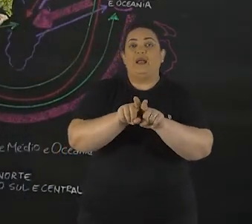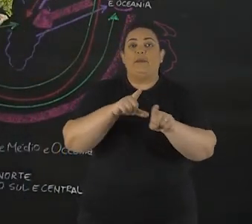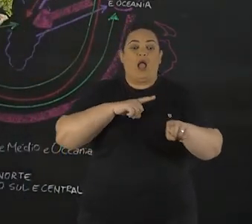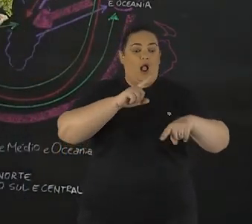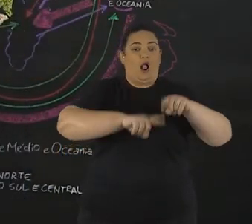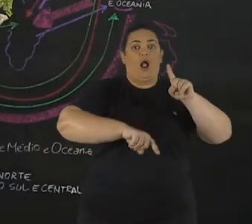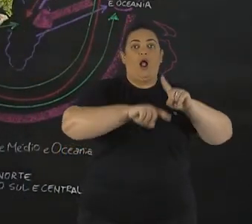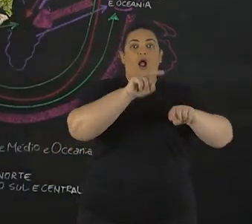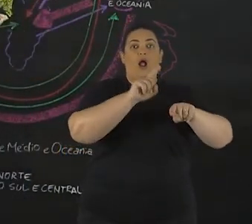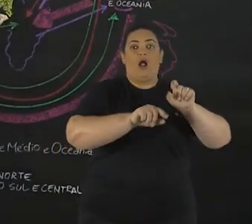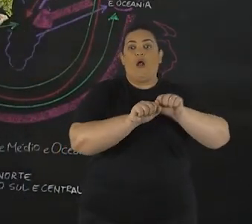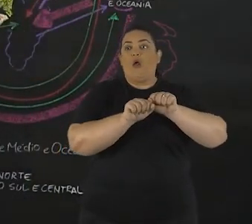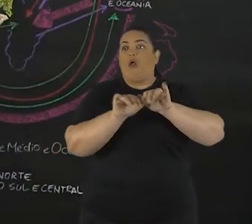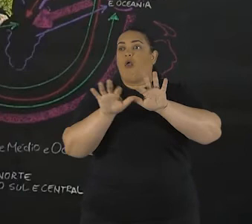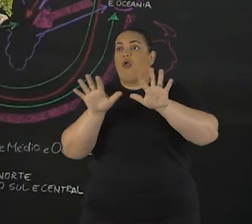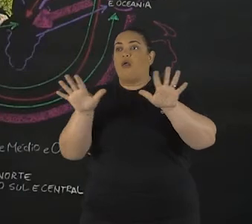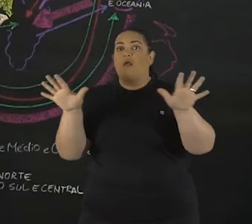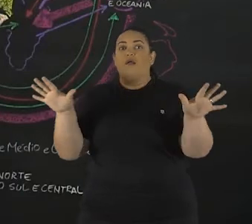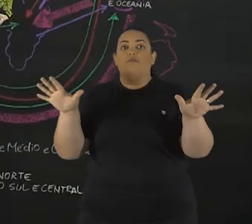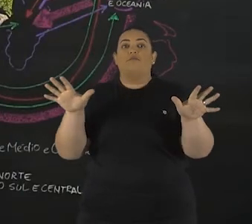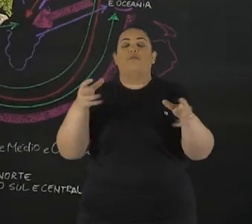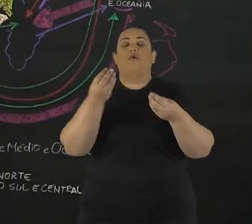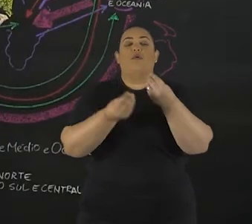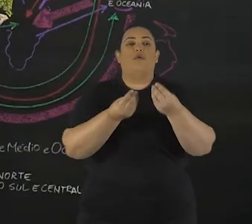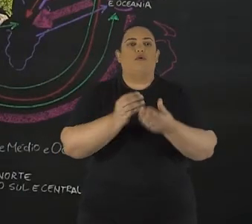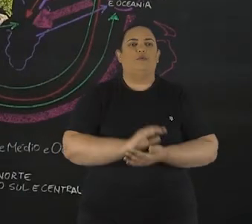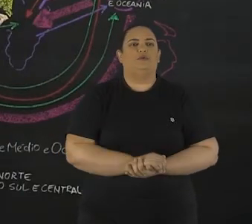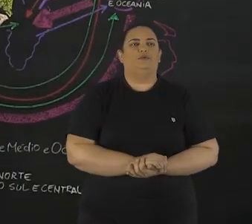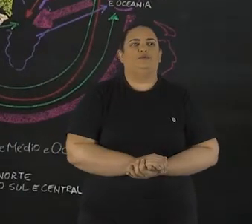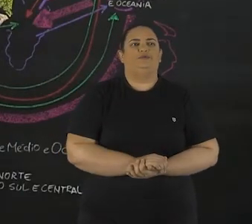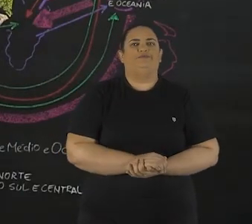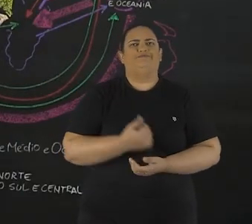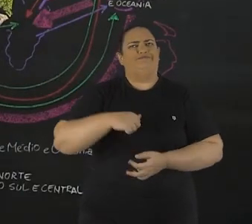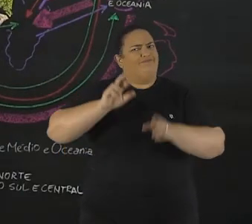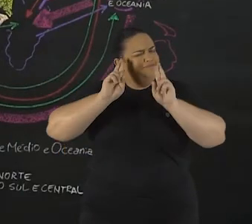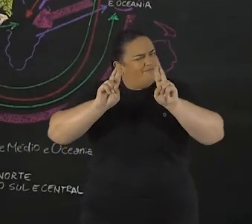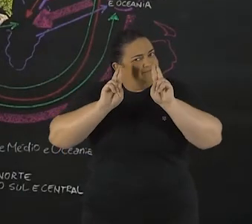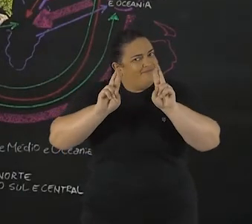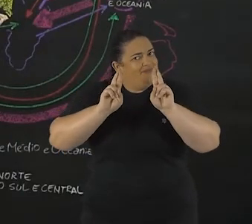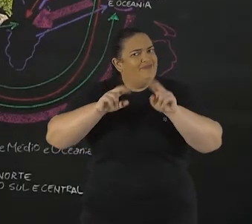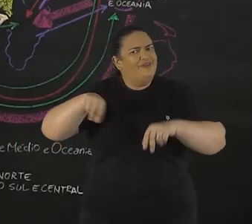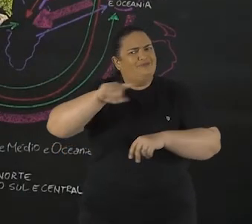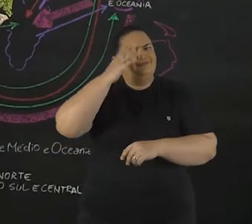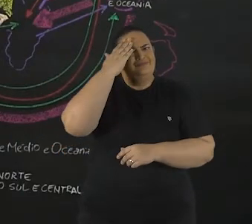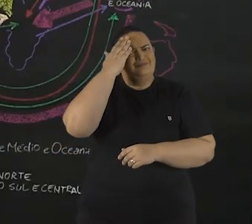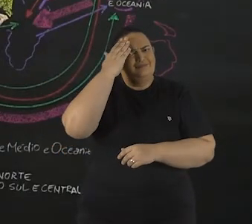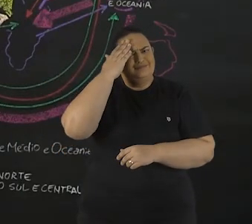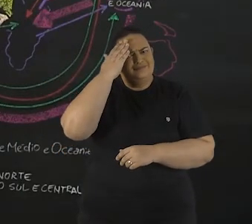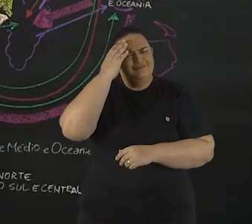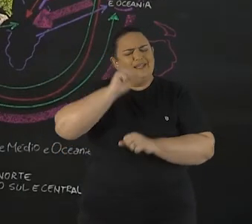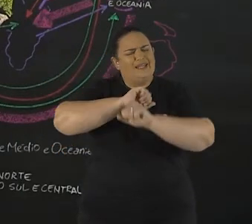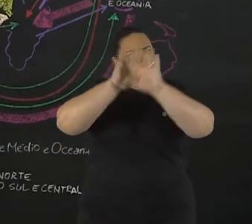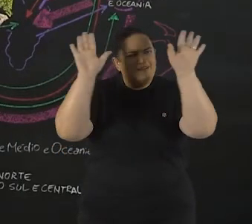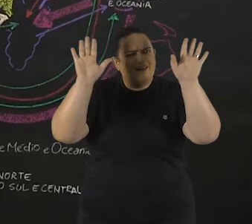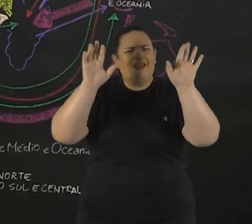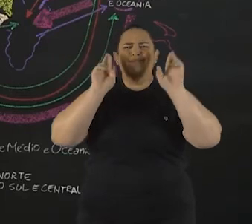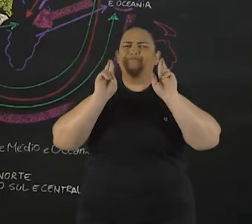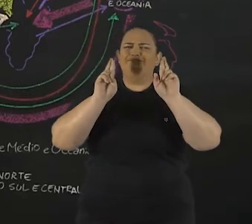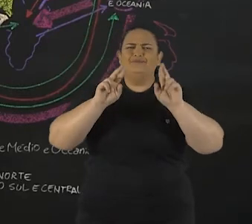de mercadorias existentes dentro do processo da globalização. Eu espero que você tenha entendido bem essa aula e eu vou ficando por aqui